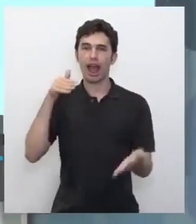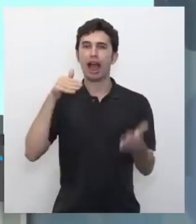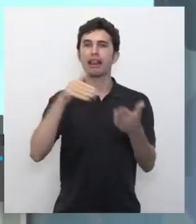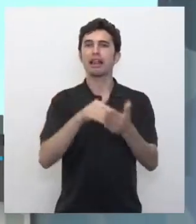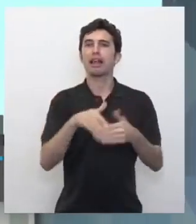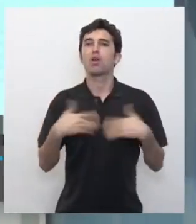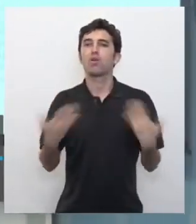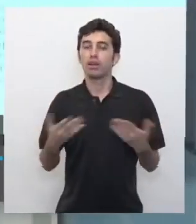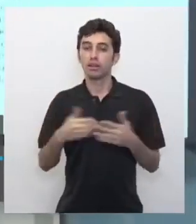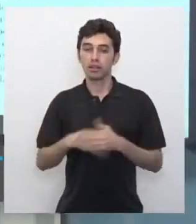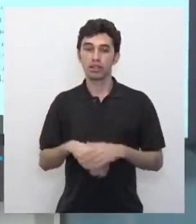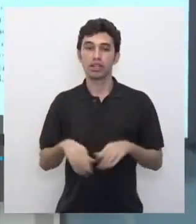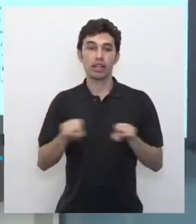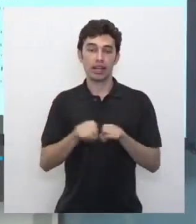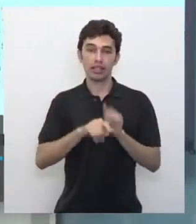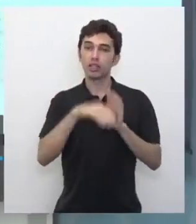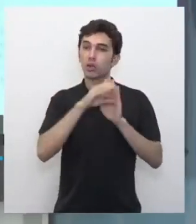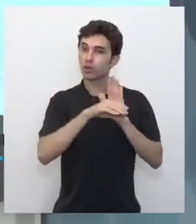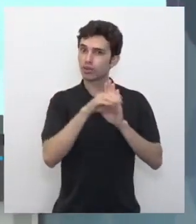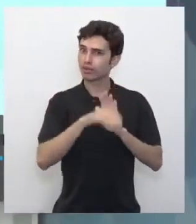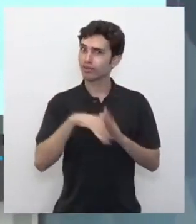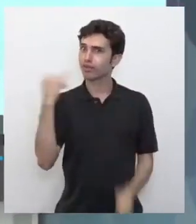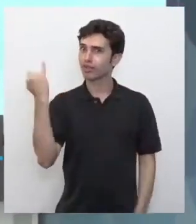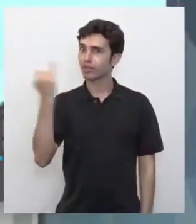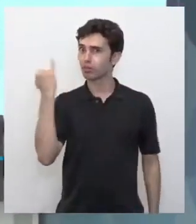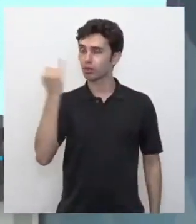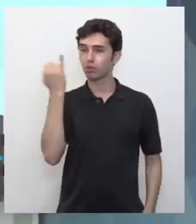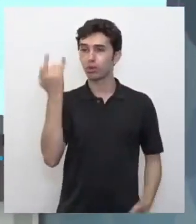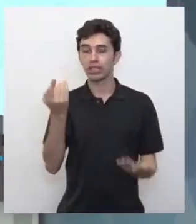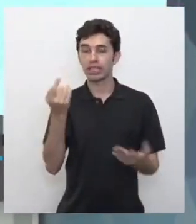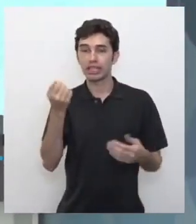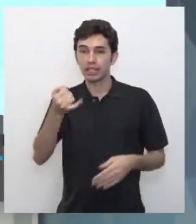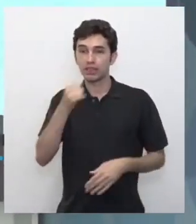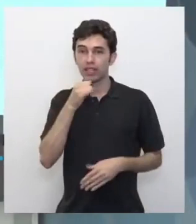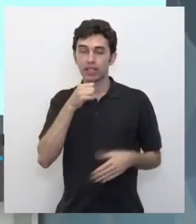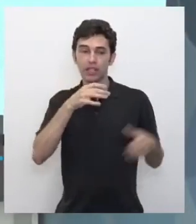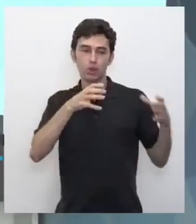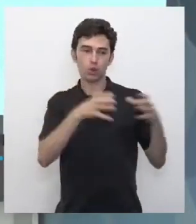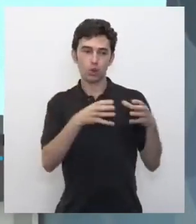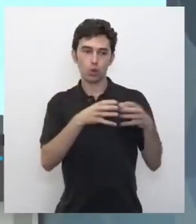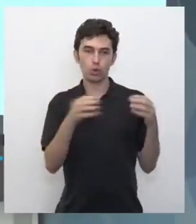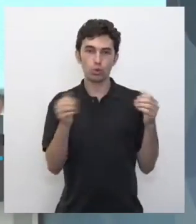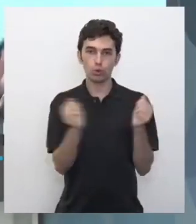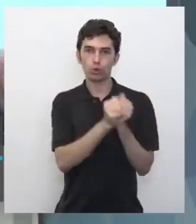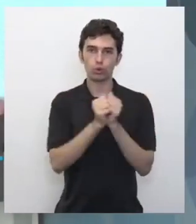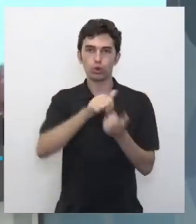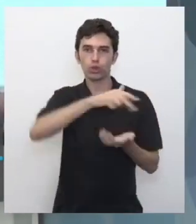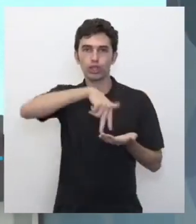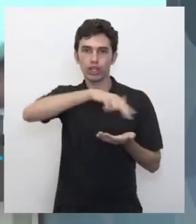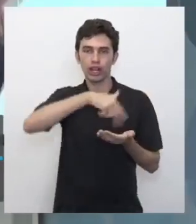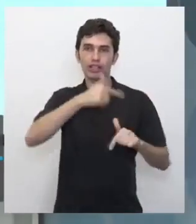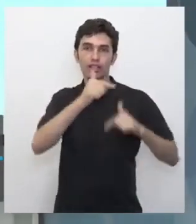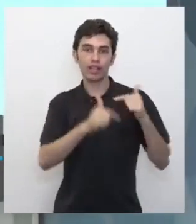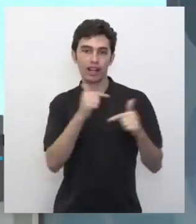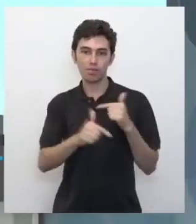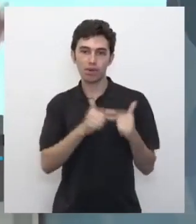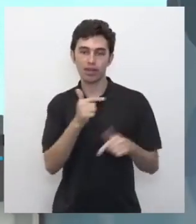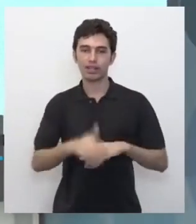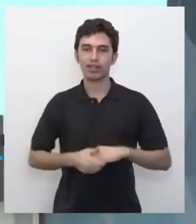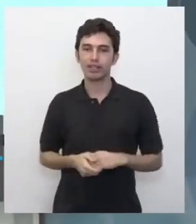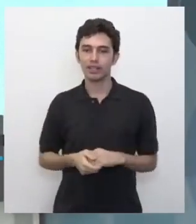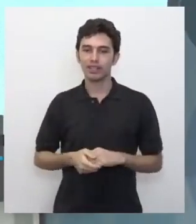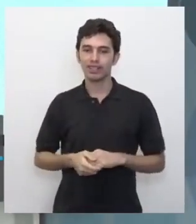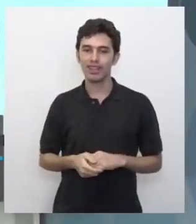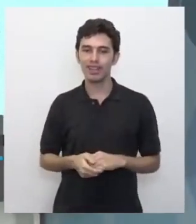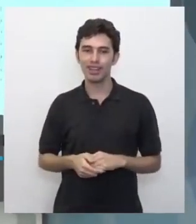de quinesfera é muito importante, ainda mais se você trabalha, né, em grandes companhias, em grupos grandes, né, para que todo mundo saiba a